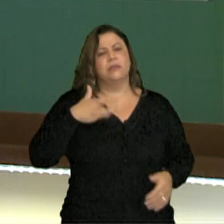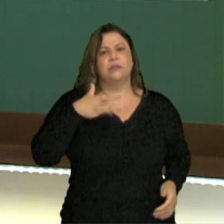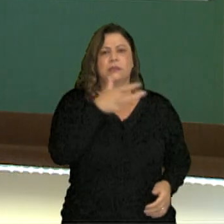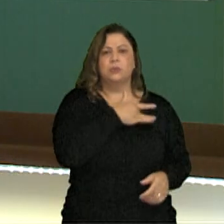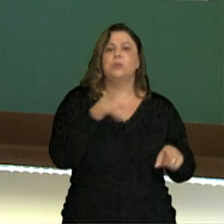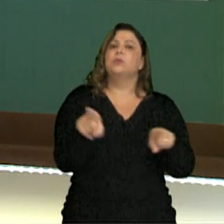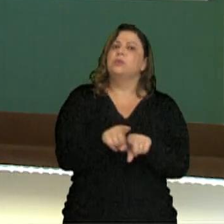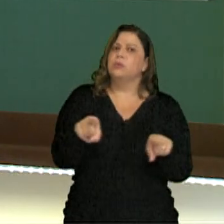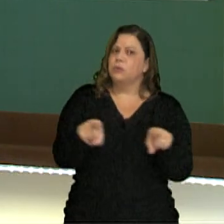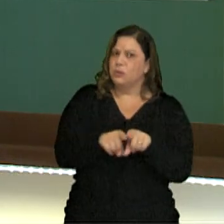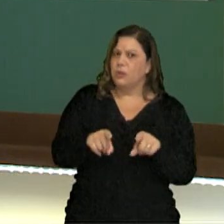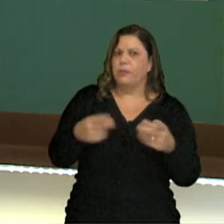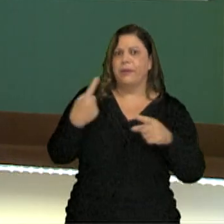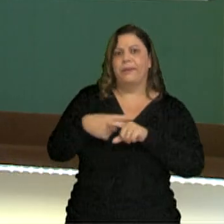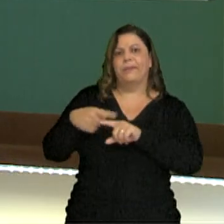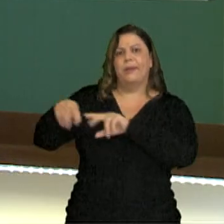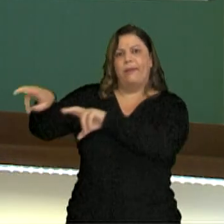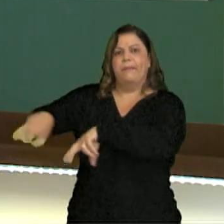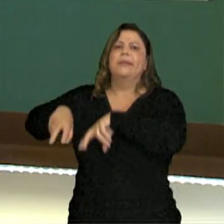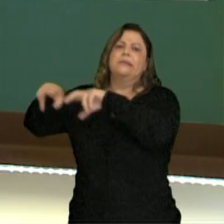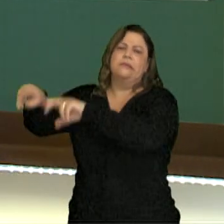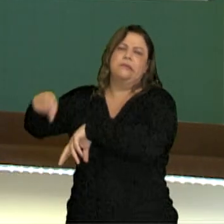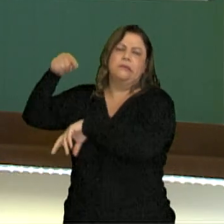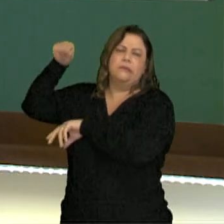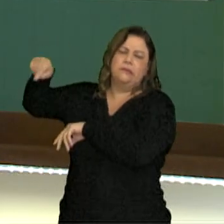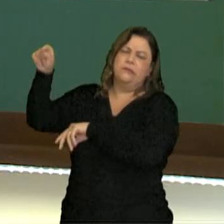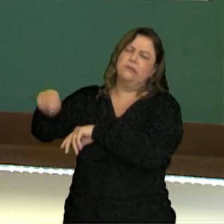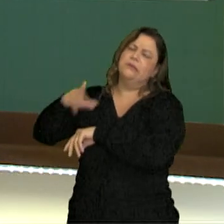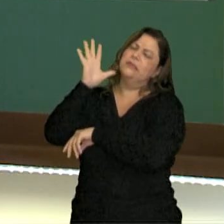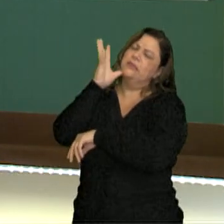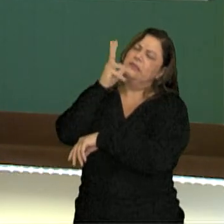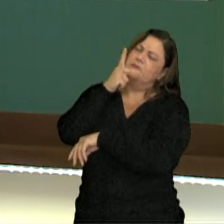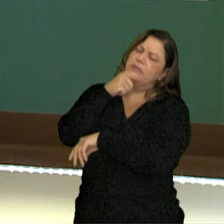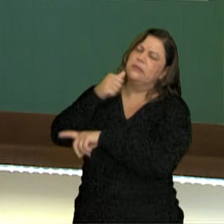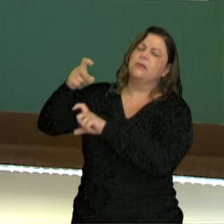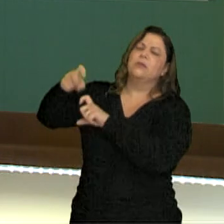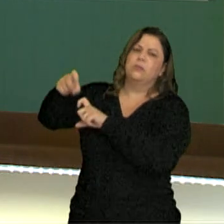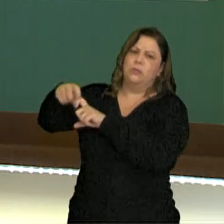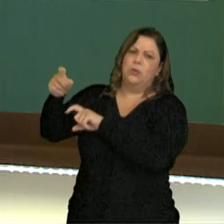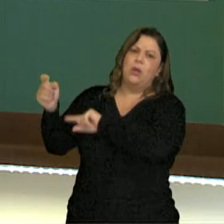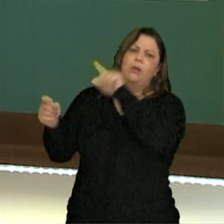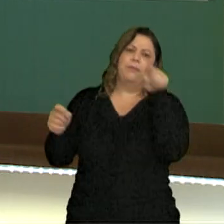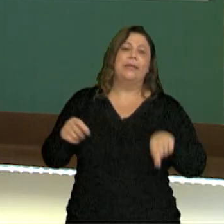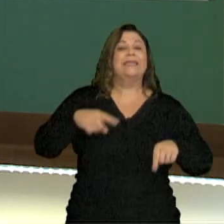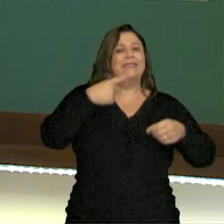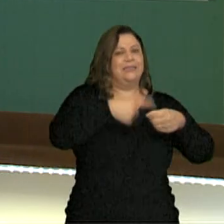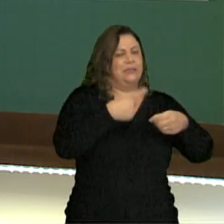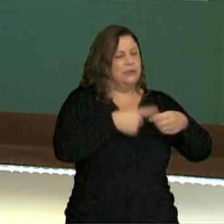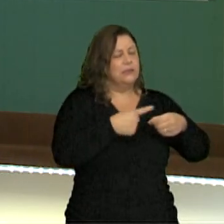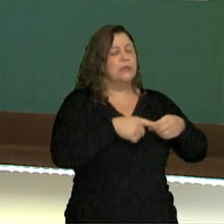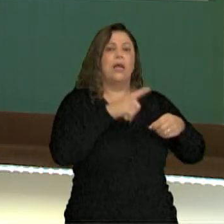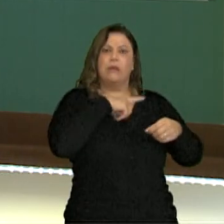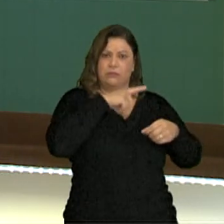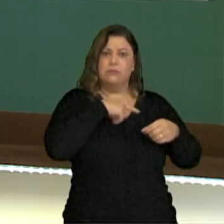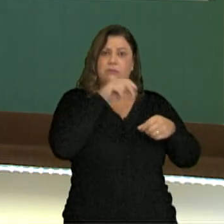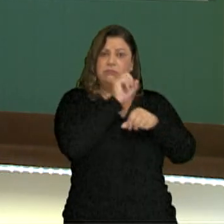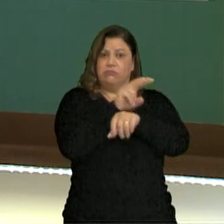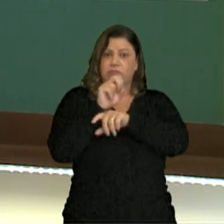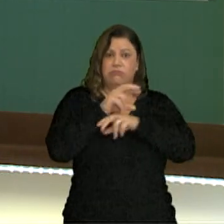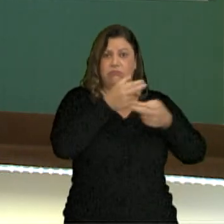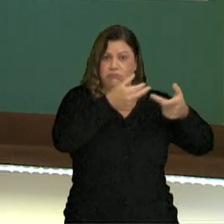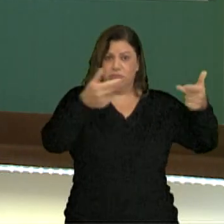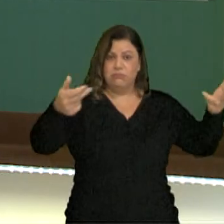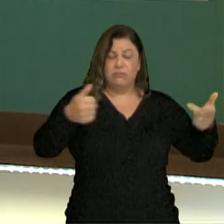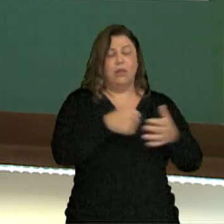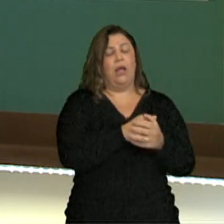lá na área do sertão, para achar um médico, demorava. Ali na cidade, demora também um pouco, mas tem lá sempre um posto de saúde,